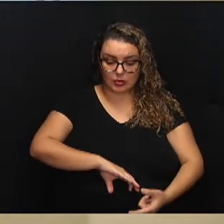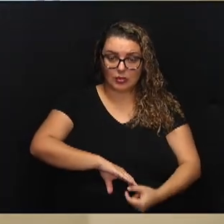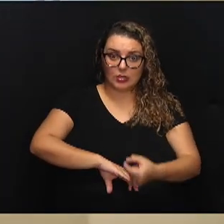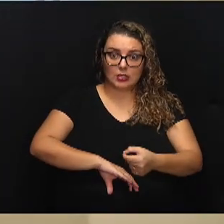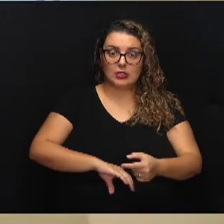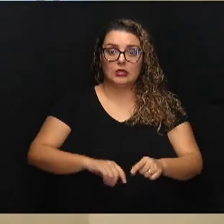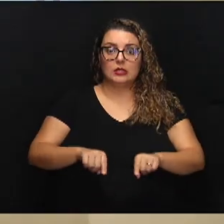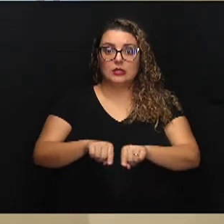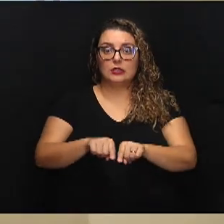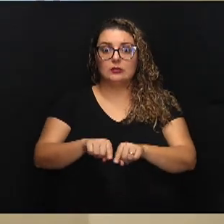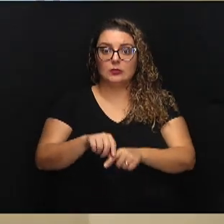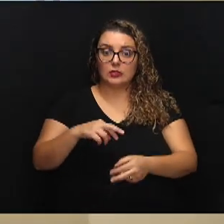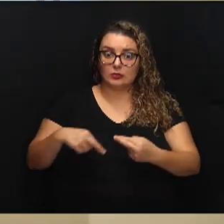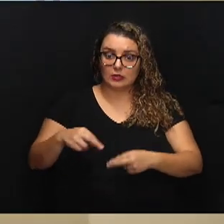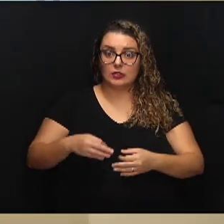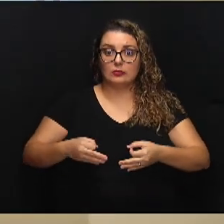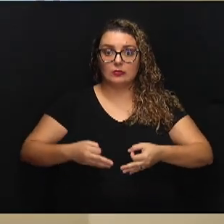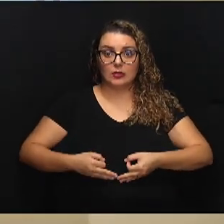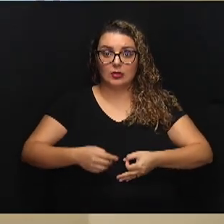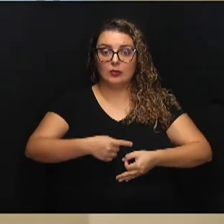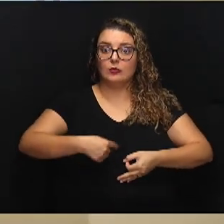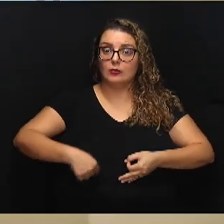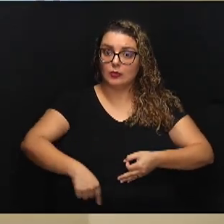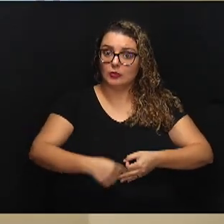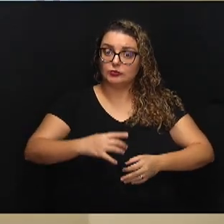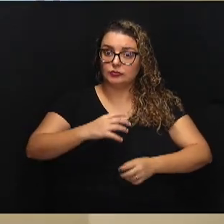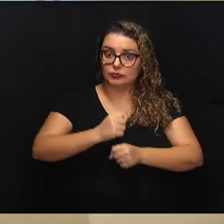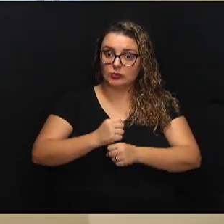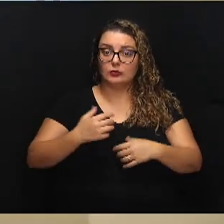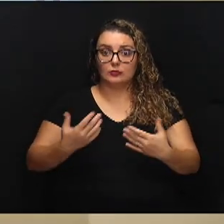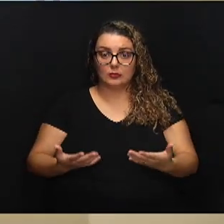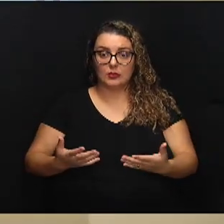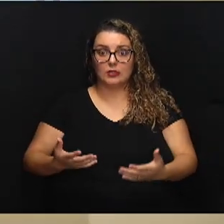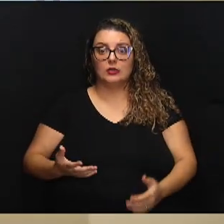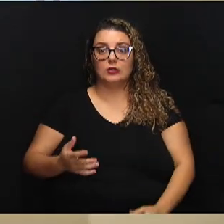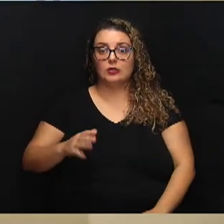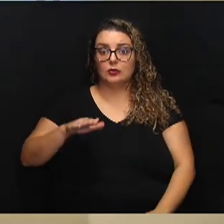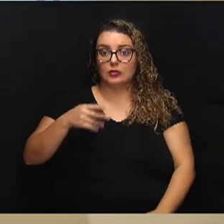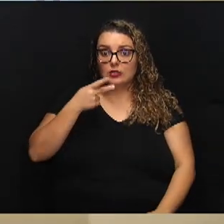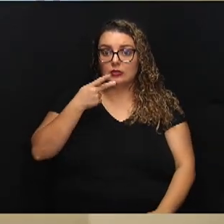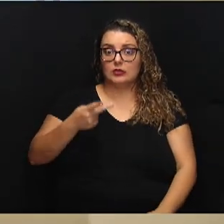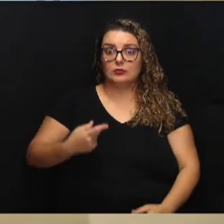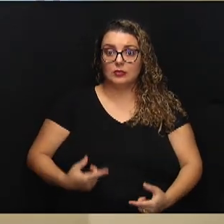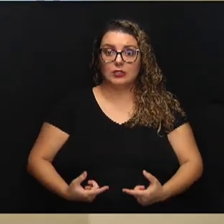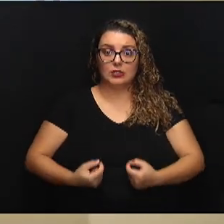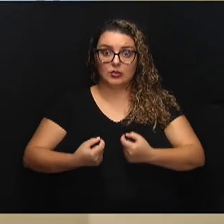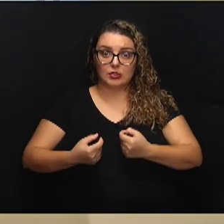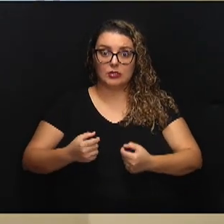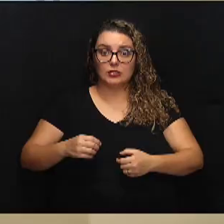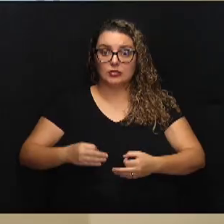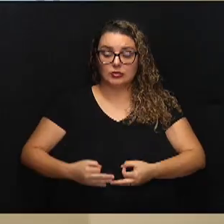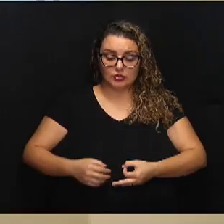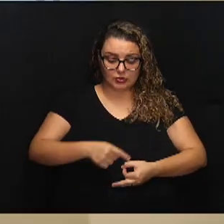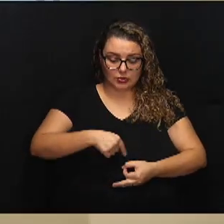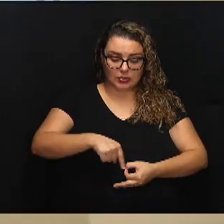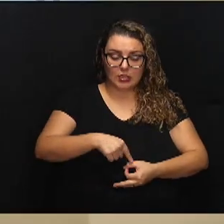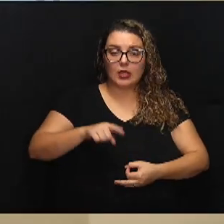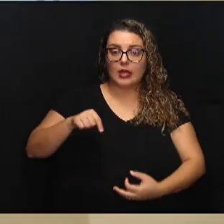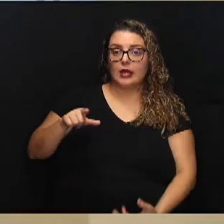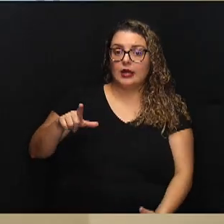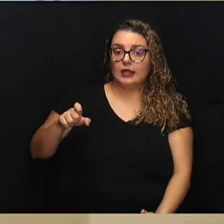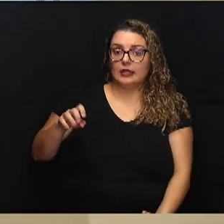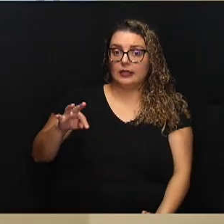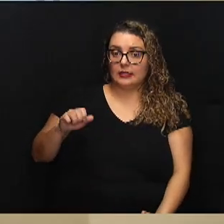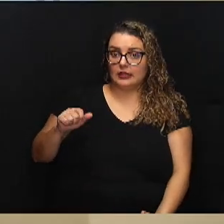uterina. Mas a grande questão aqui, quando a gente fala em câncer de ovário, é com relação à sua letalidade, em que